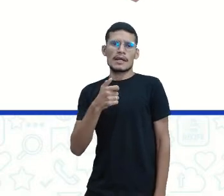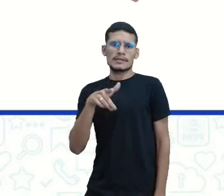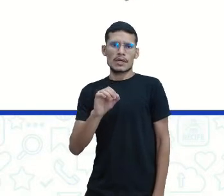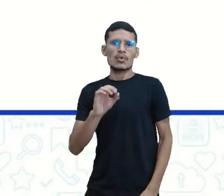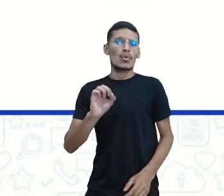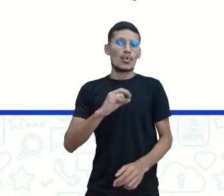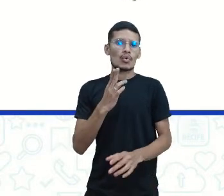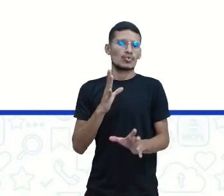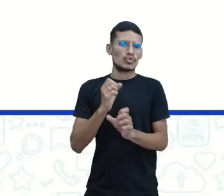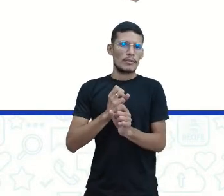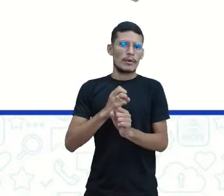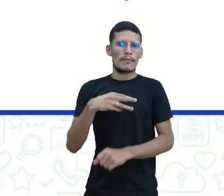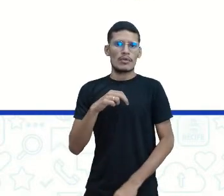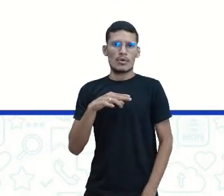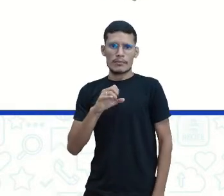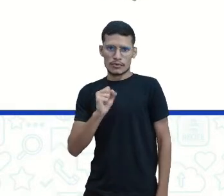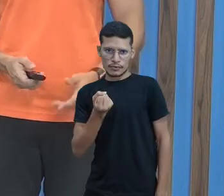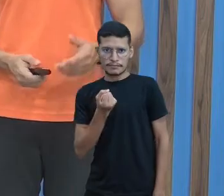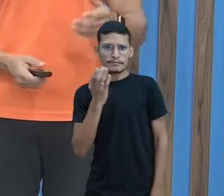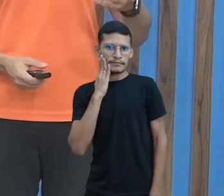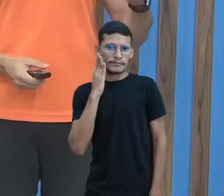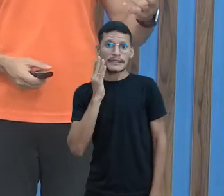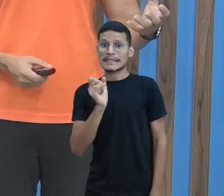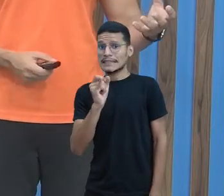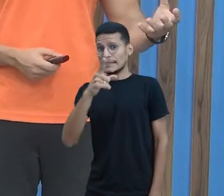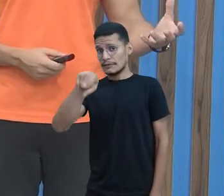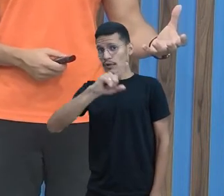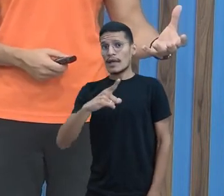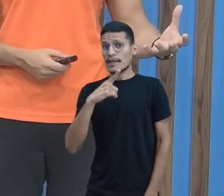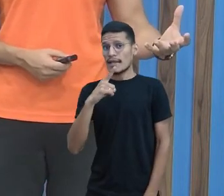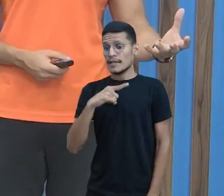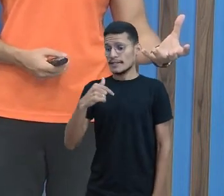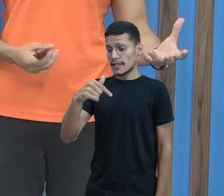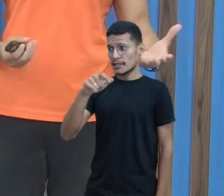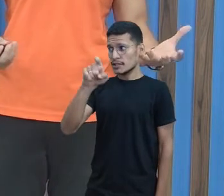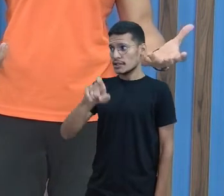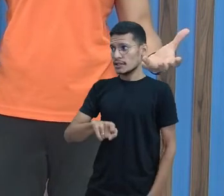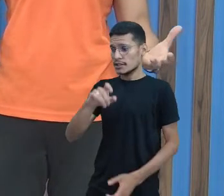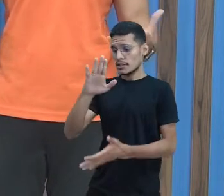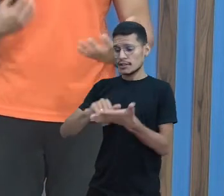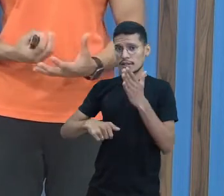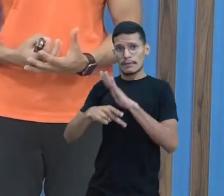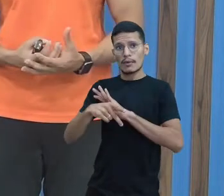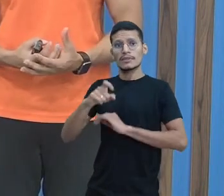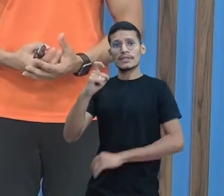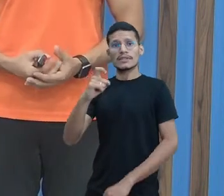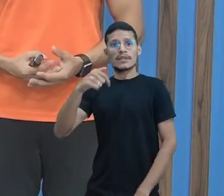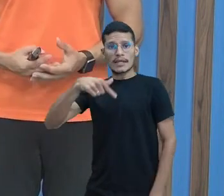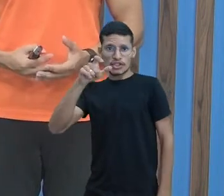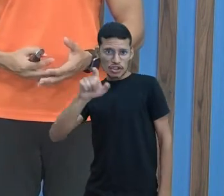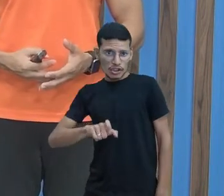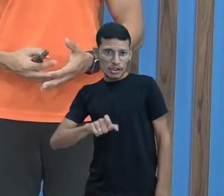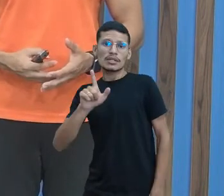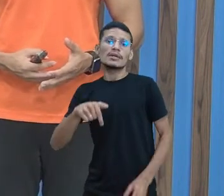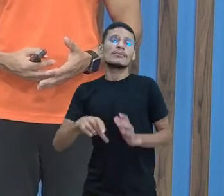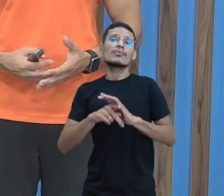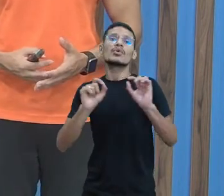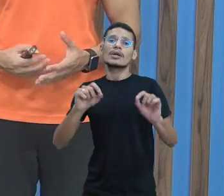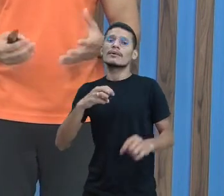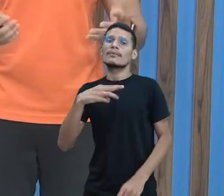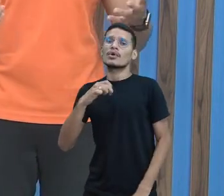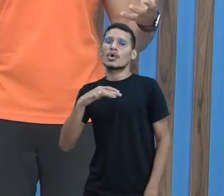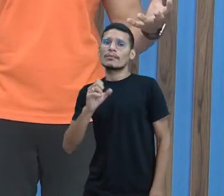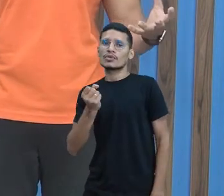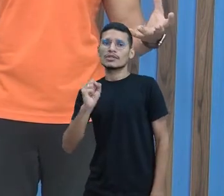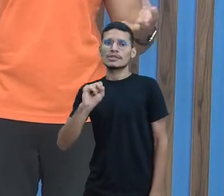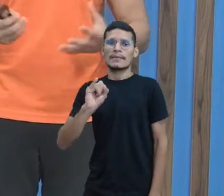de monômios, tá bom? Se tu tem 7x e retira 7x, eles são monômios